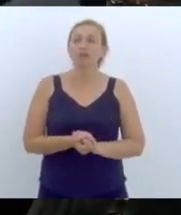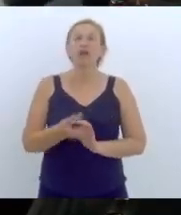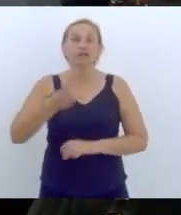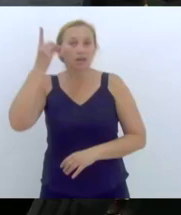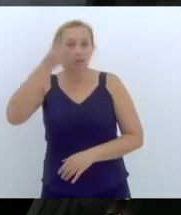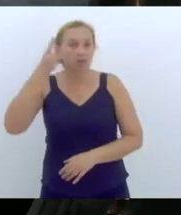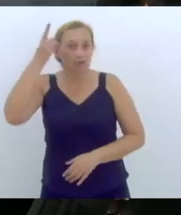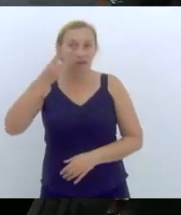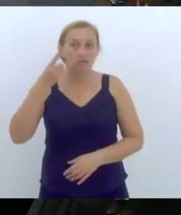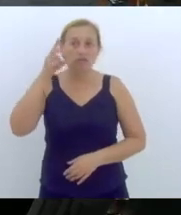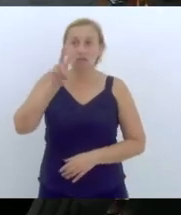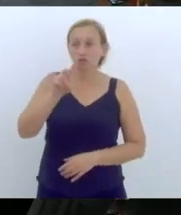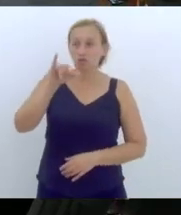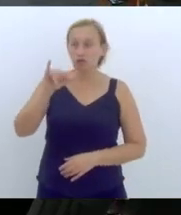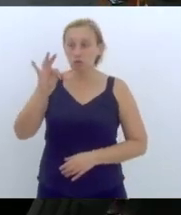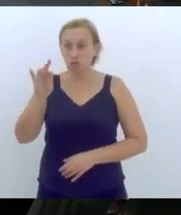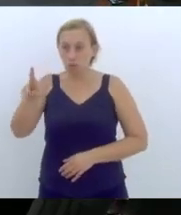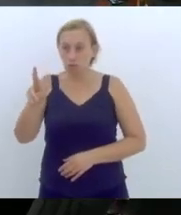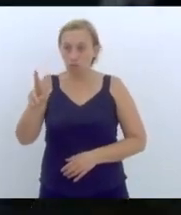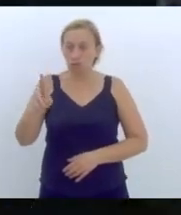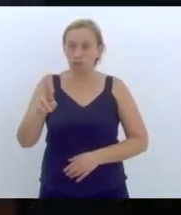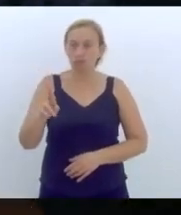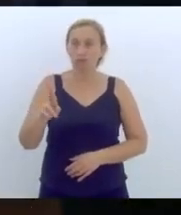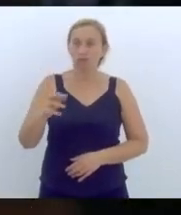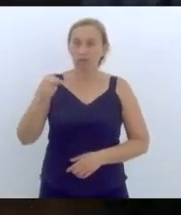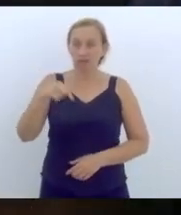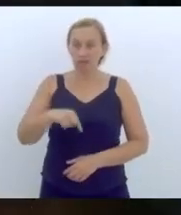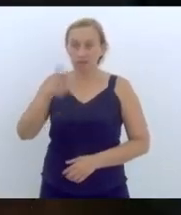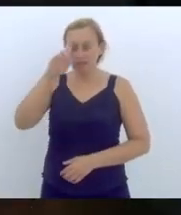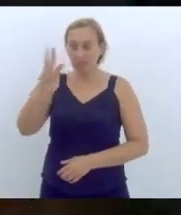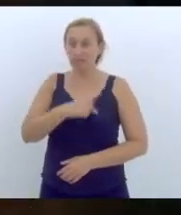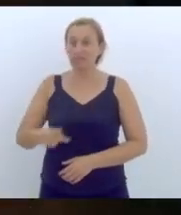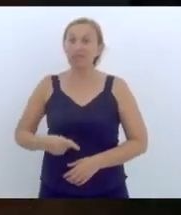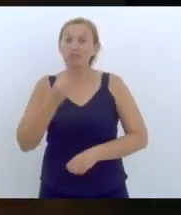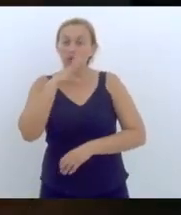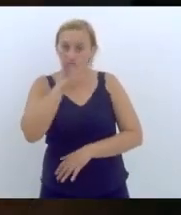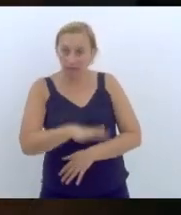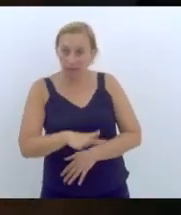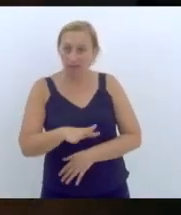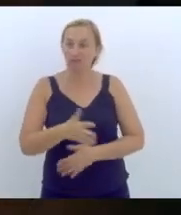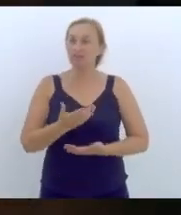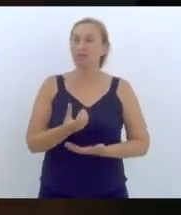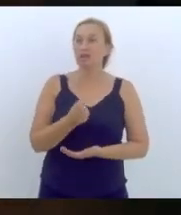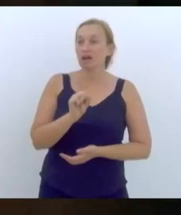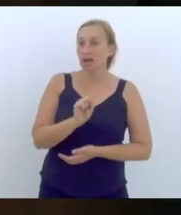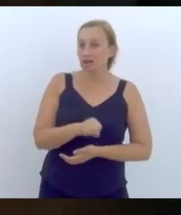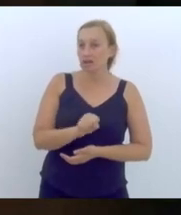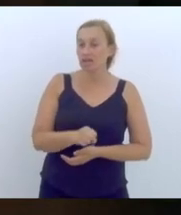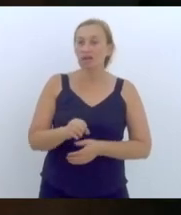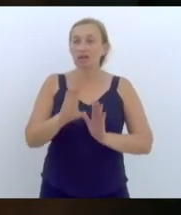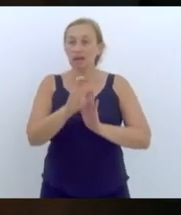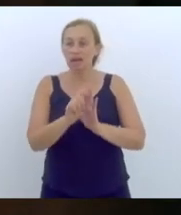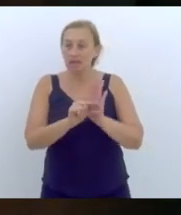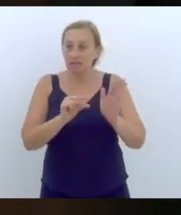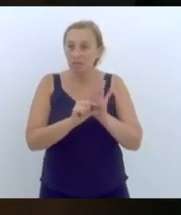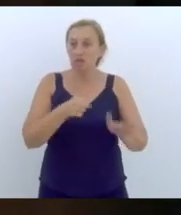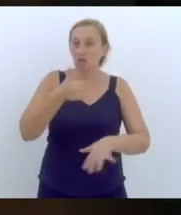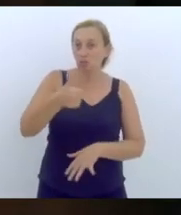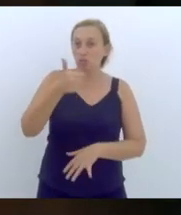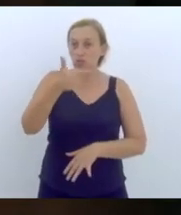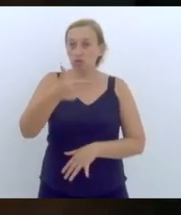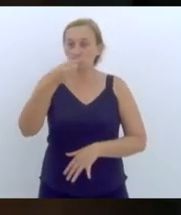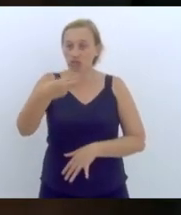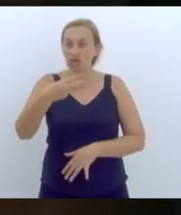Deputado Vitor Júnior. Estou aqui, senhora presidente. Boa tarde. Favorável às emendas 1, 2, 3,